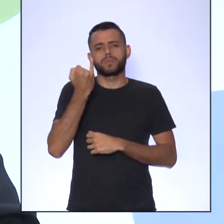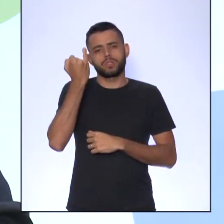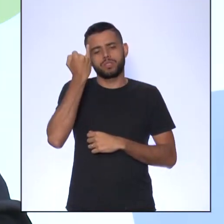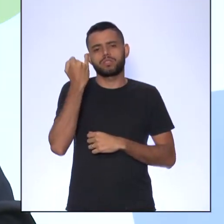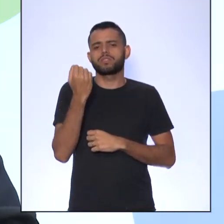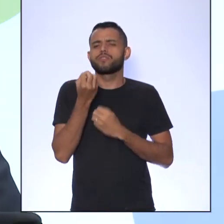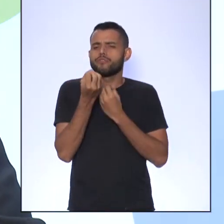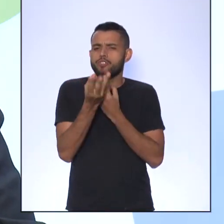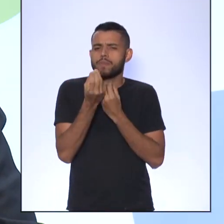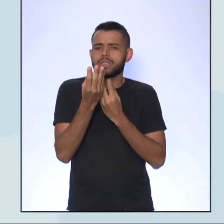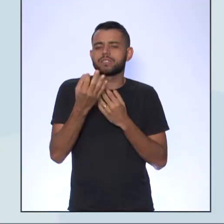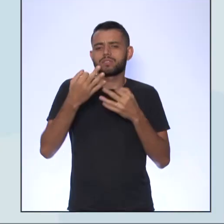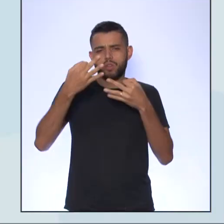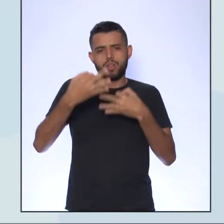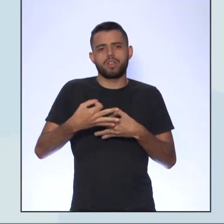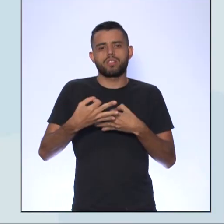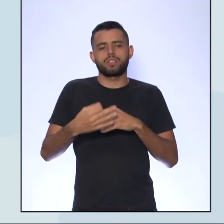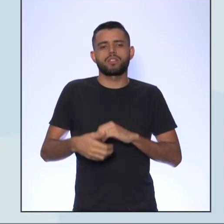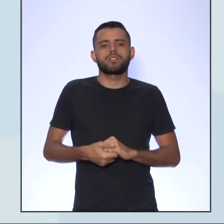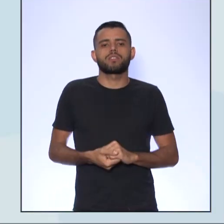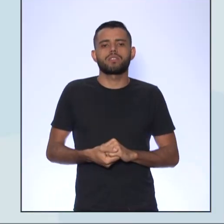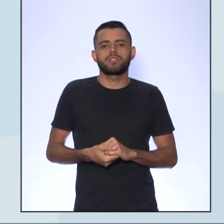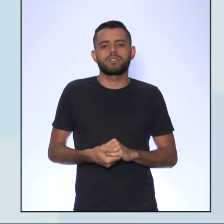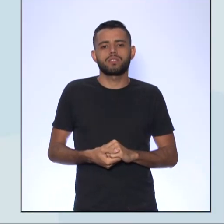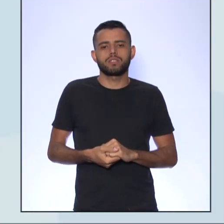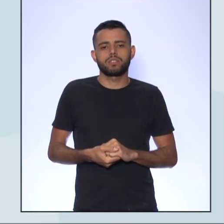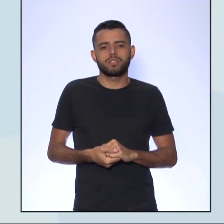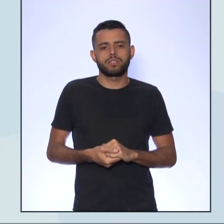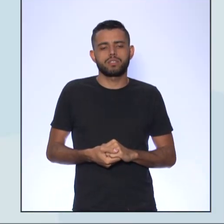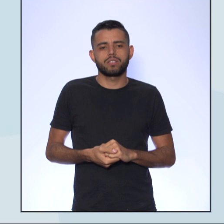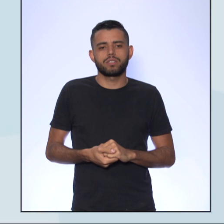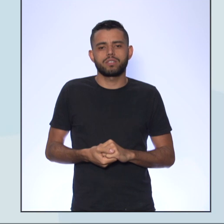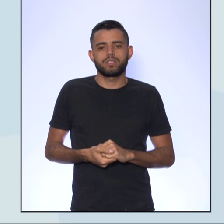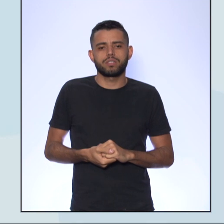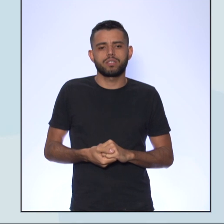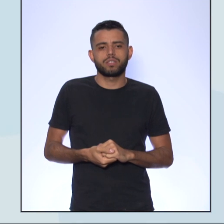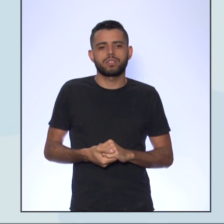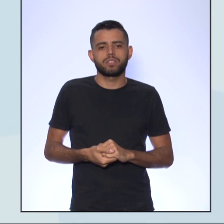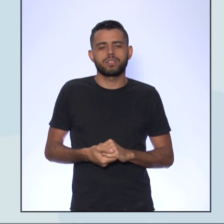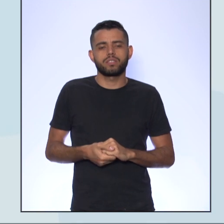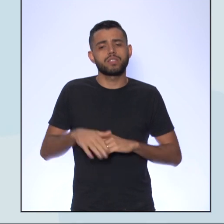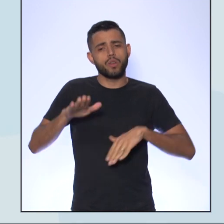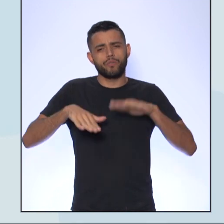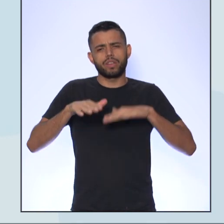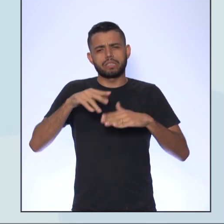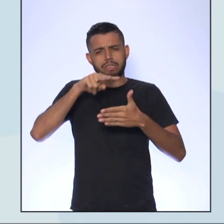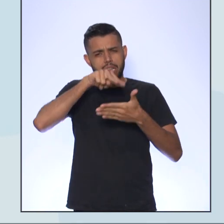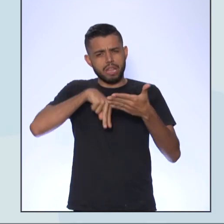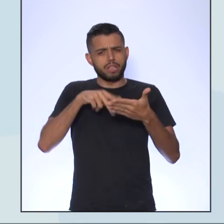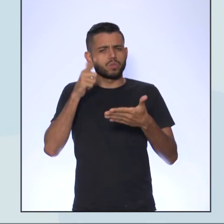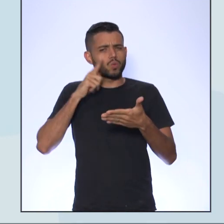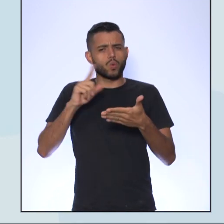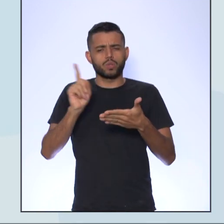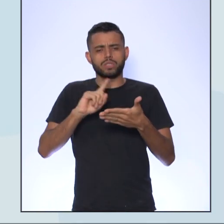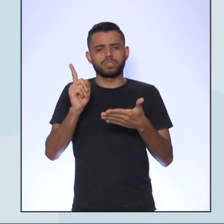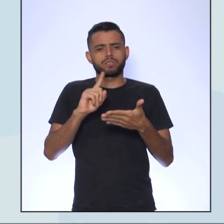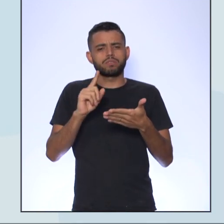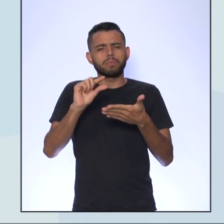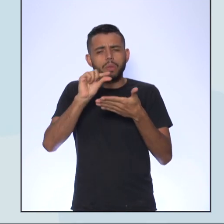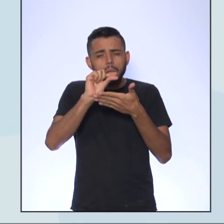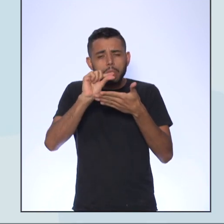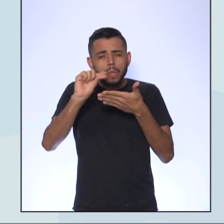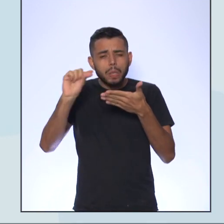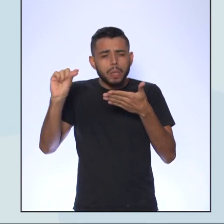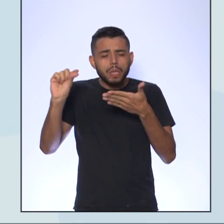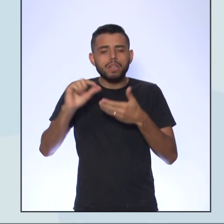correta. Então, volta só para a tela, olha, dá uma olhadinha ali, ó. Talvez vocês não consigam ler, porque vai ficar pequenininho, mas ali está dizendo